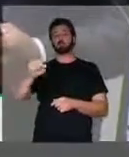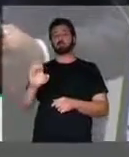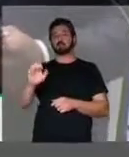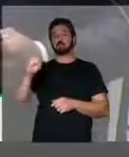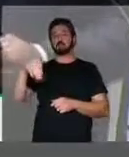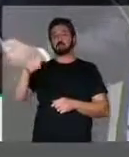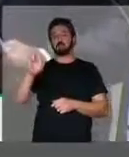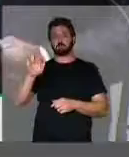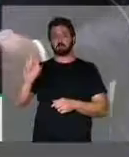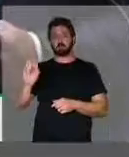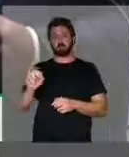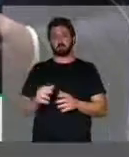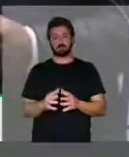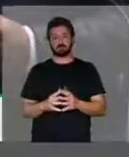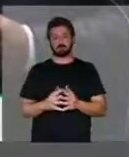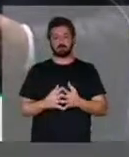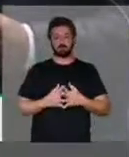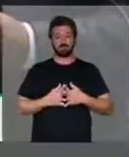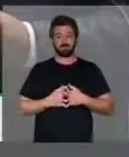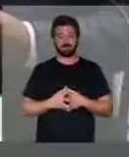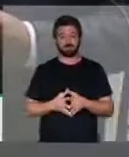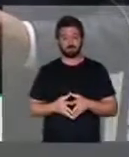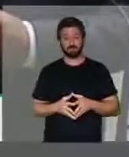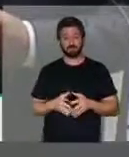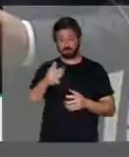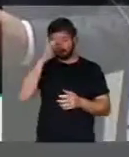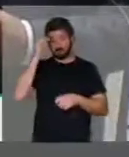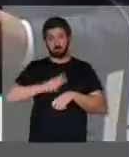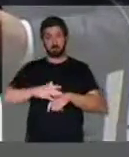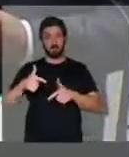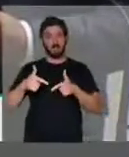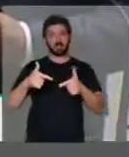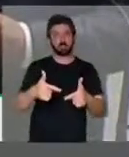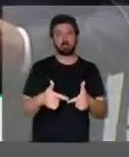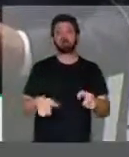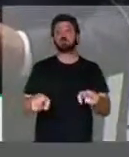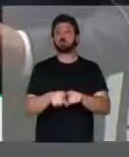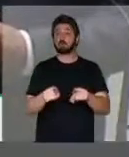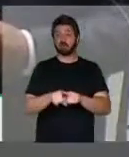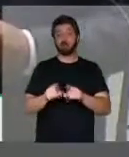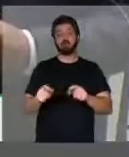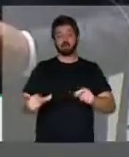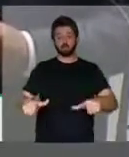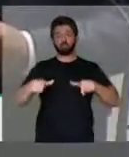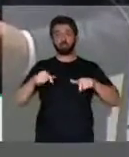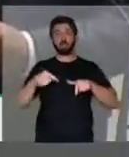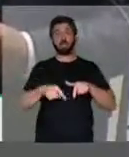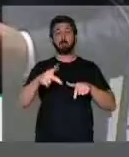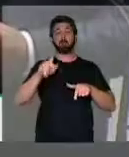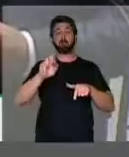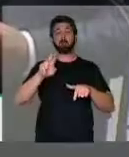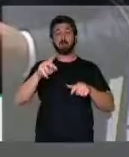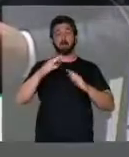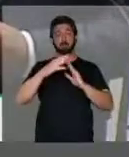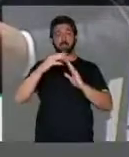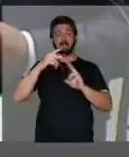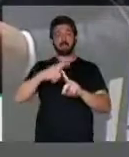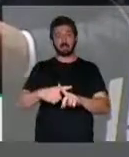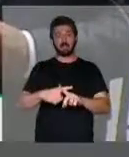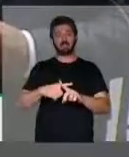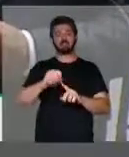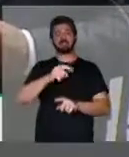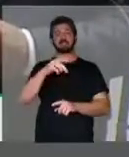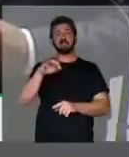Amaro, um dos seus membros mais ativos, que é também titular da paróquia Santa Luzia,